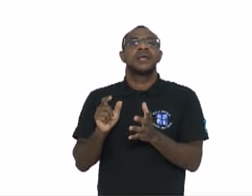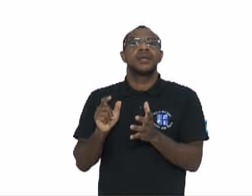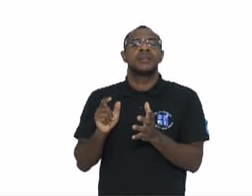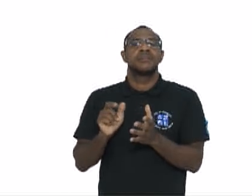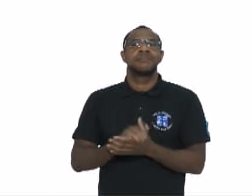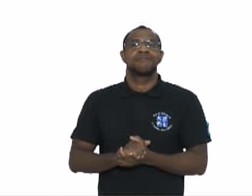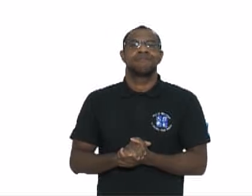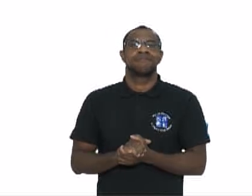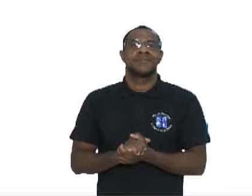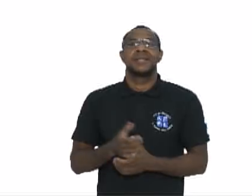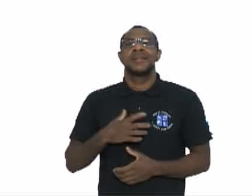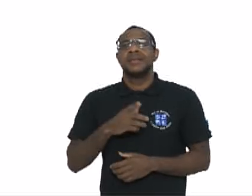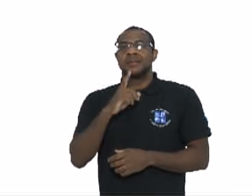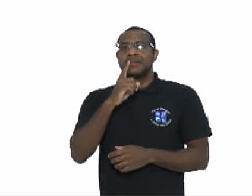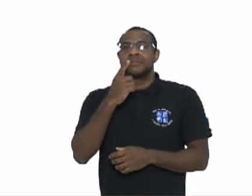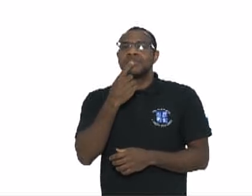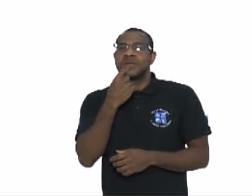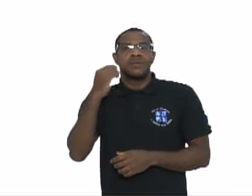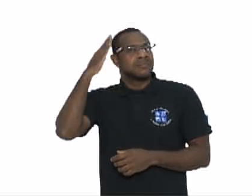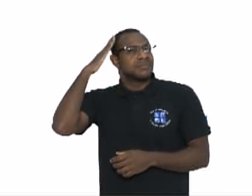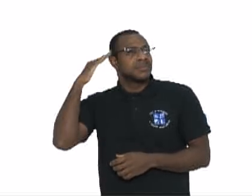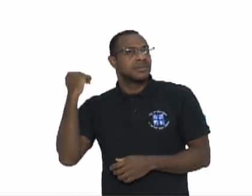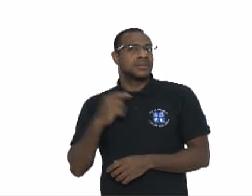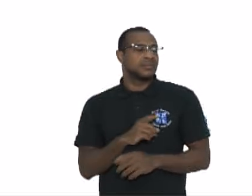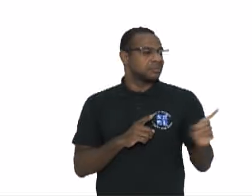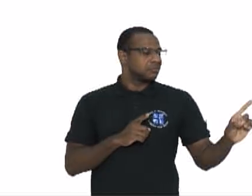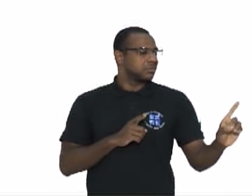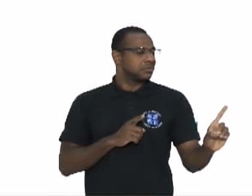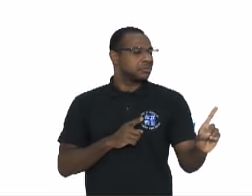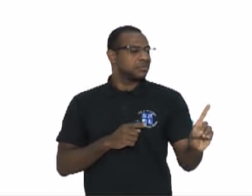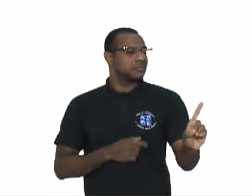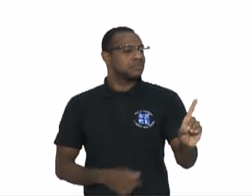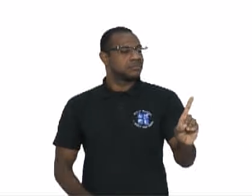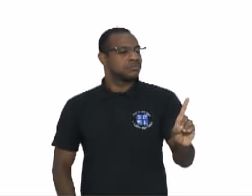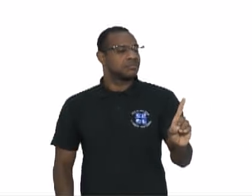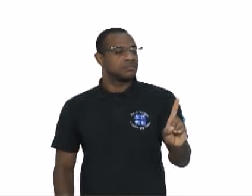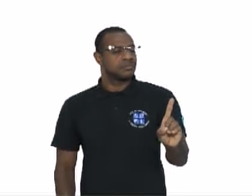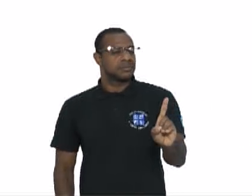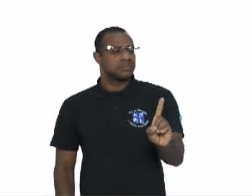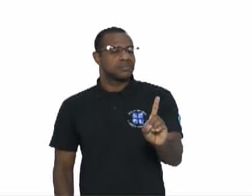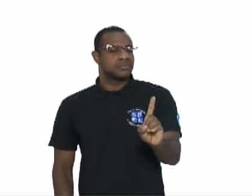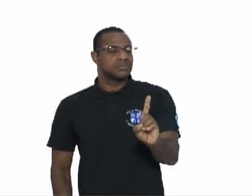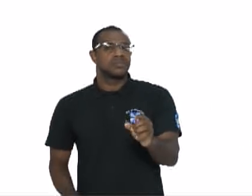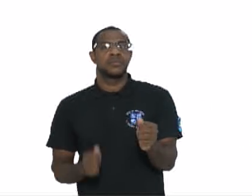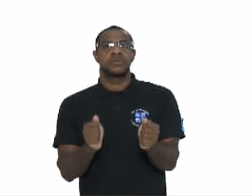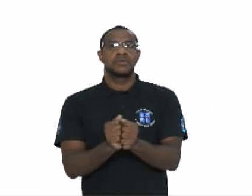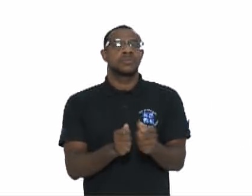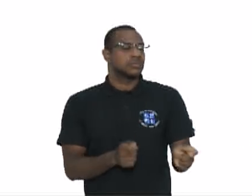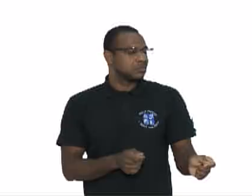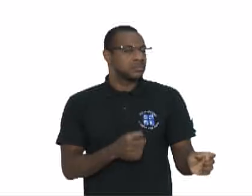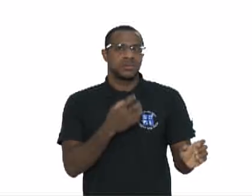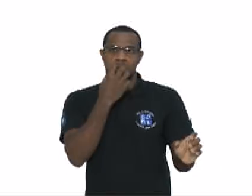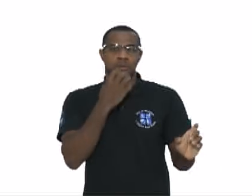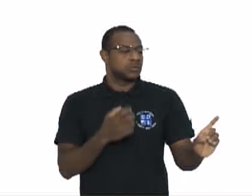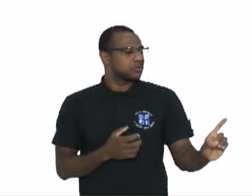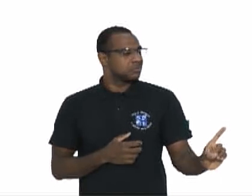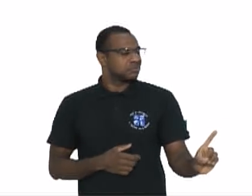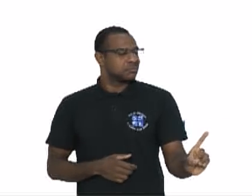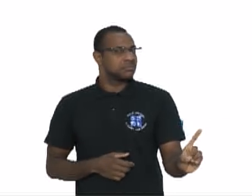Basset ruivo. Lá vinha ele trotando, à frente de sua dona, arrastando seu